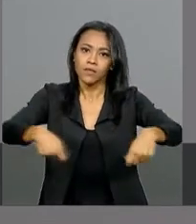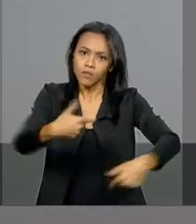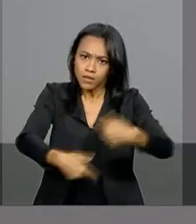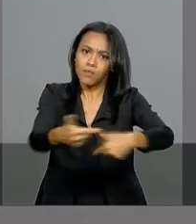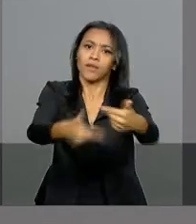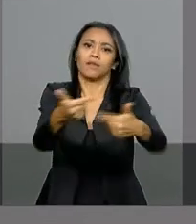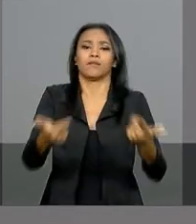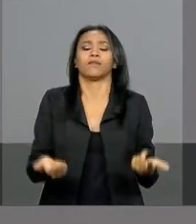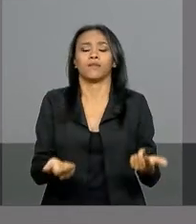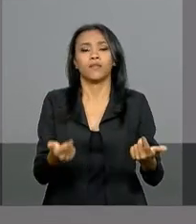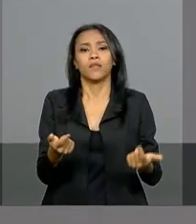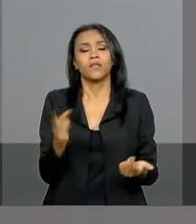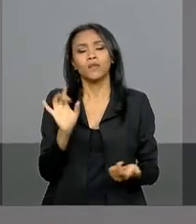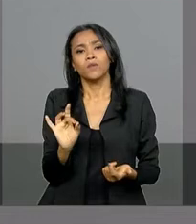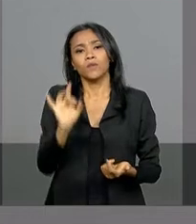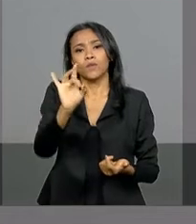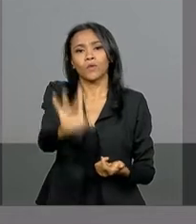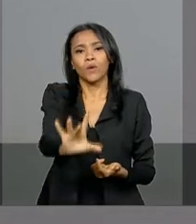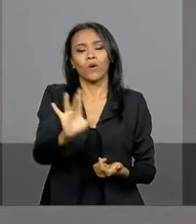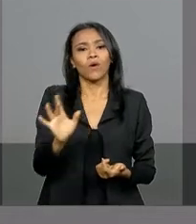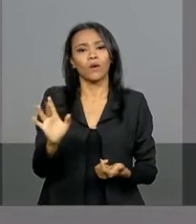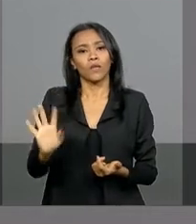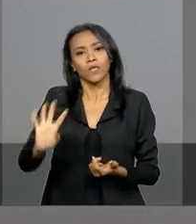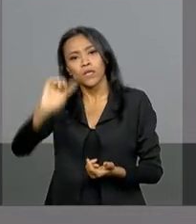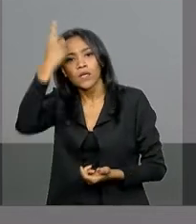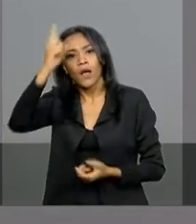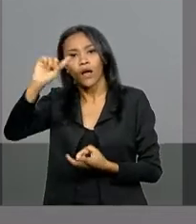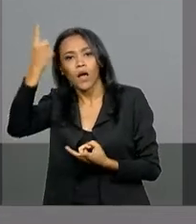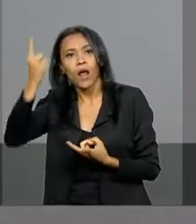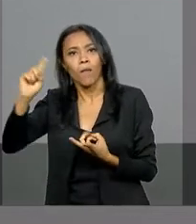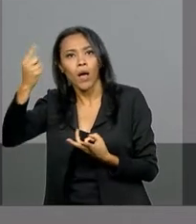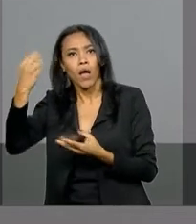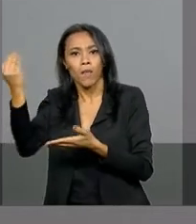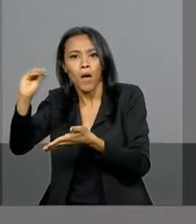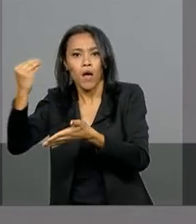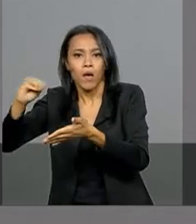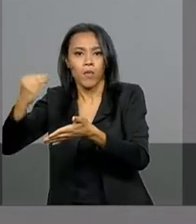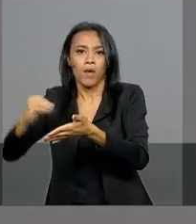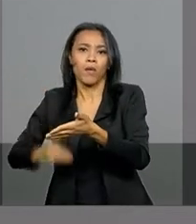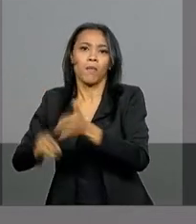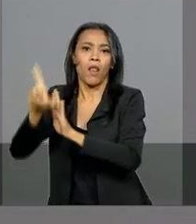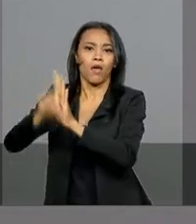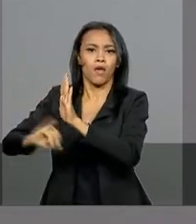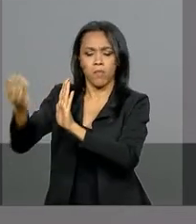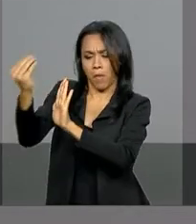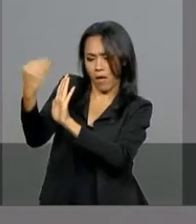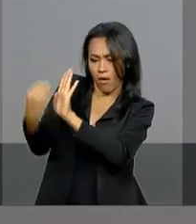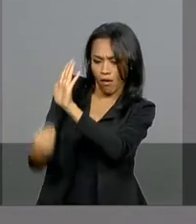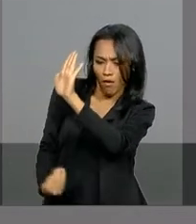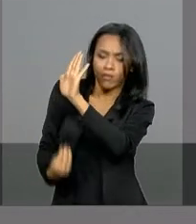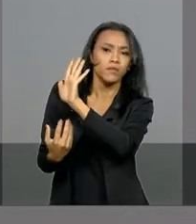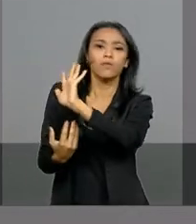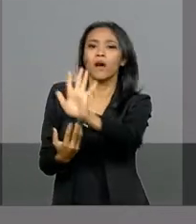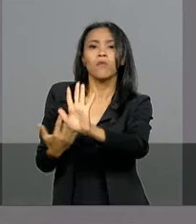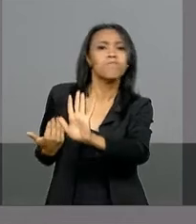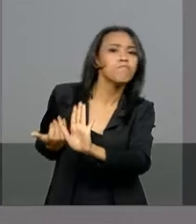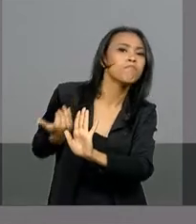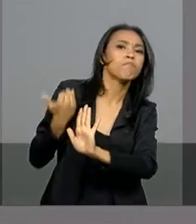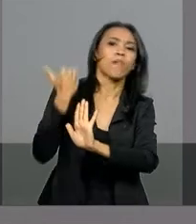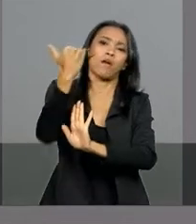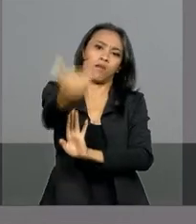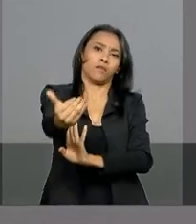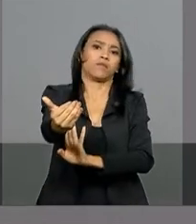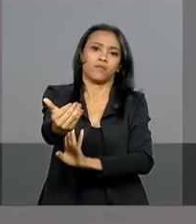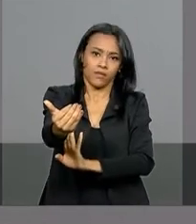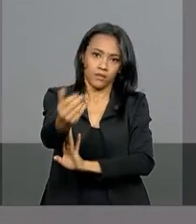só no sentido da formulação de leis mas também para além para a transformações